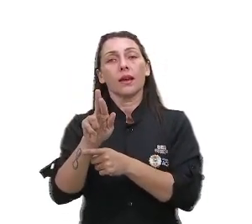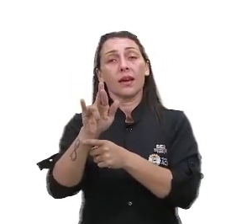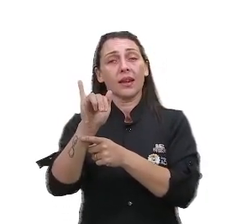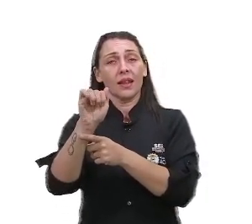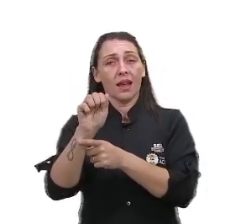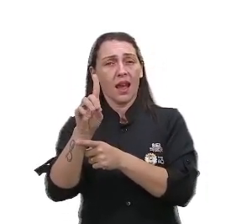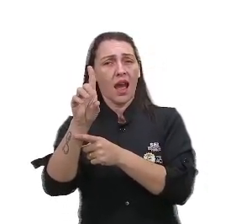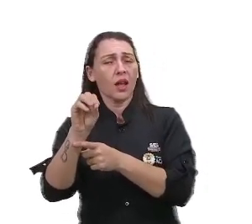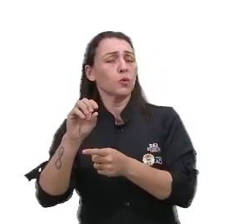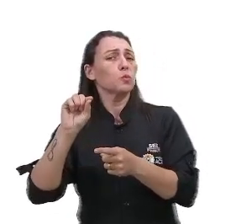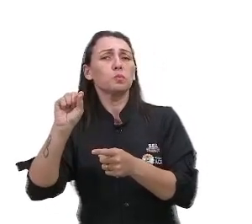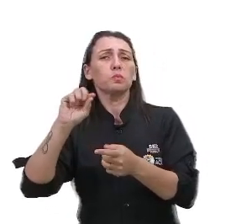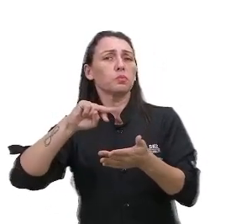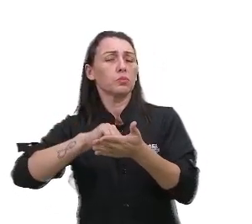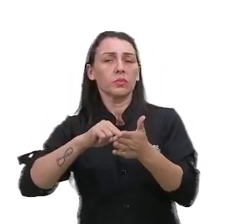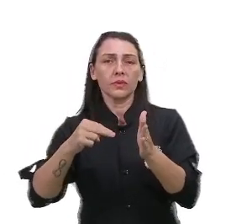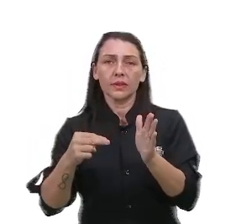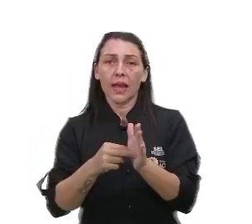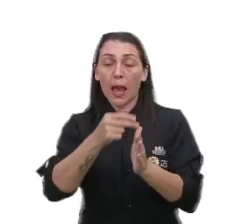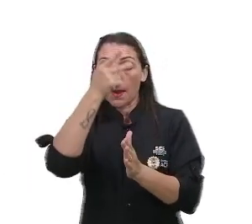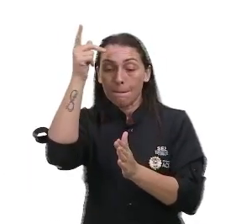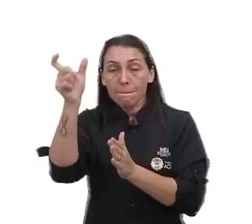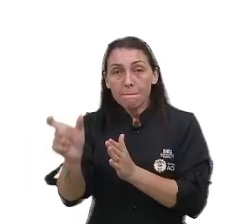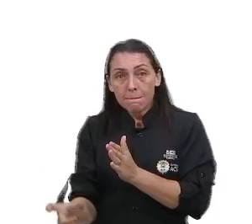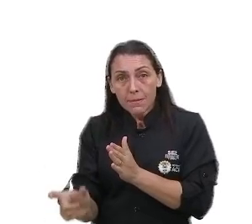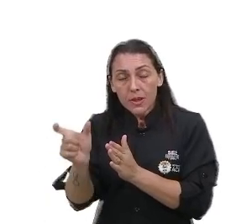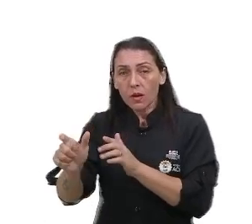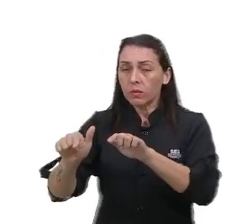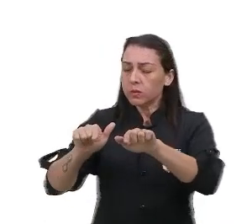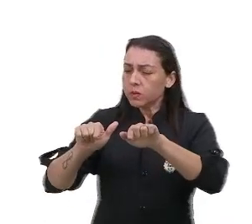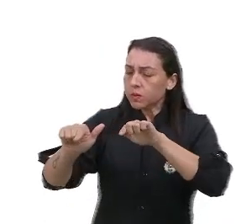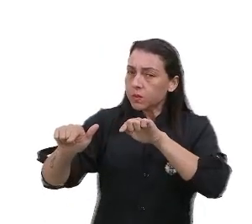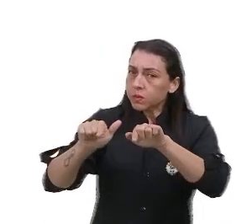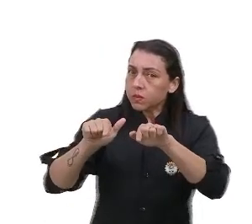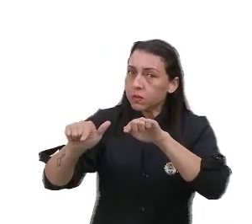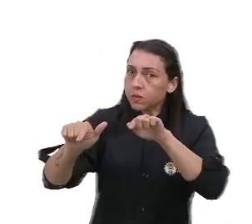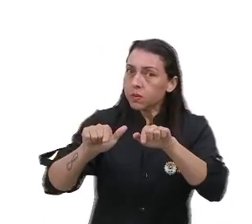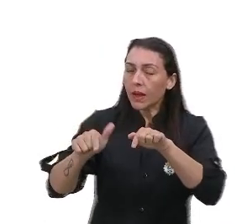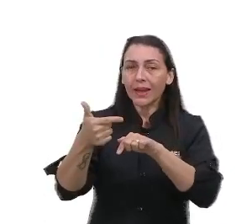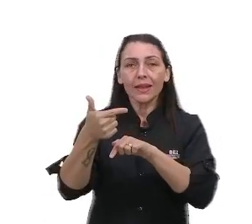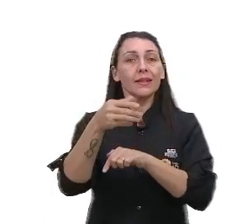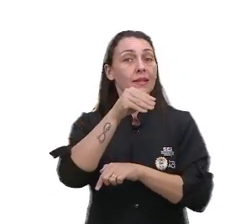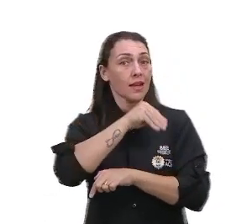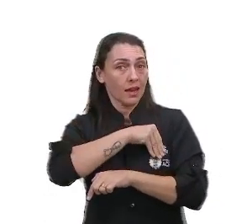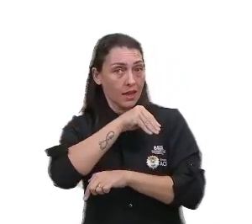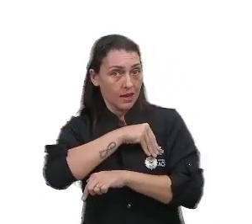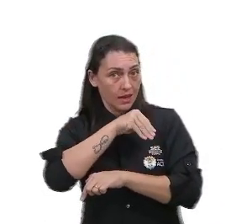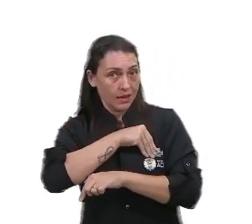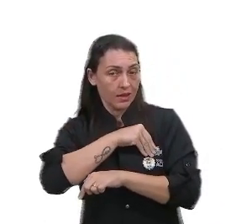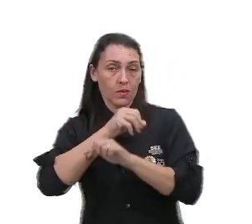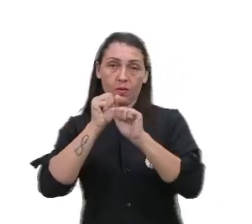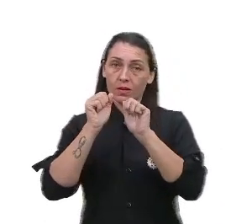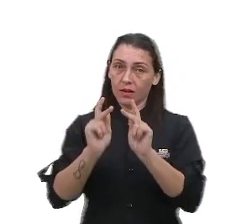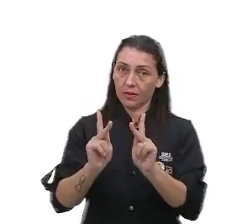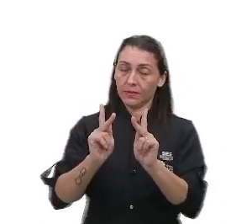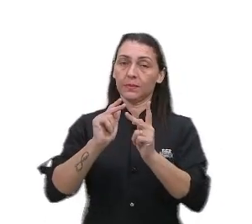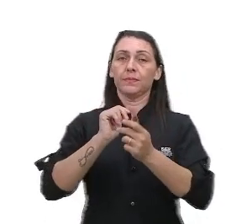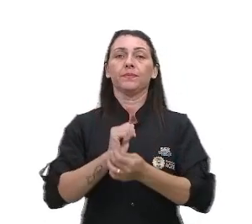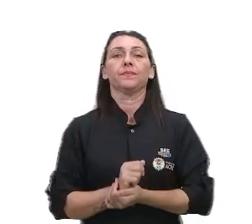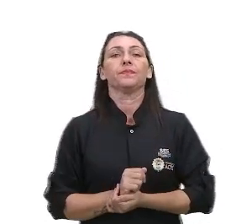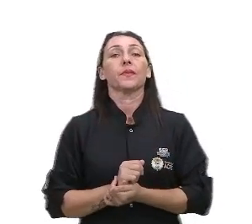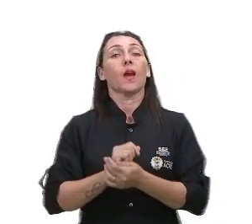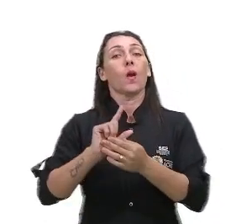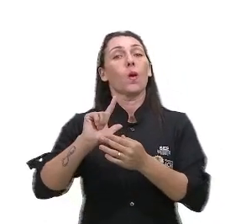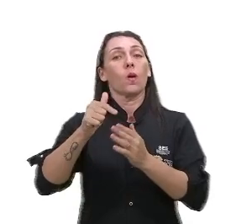o proletariado? É justamente aquela pessoa que vai trabalhar de forma assalariada, ok?